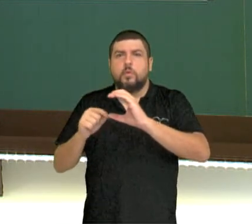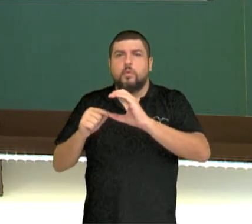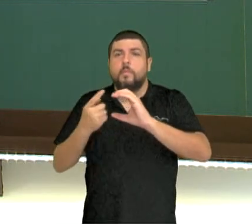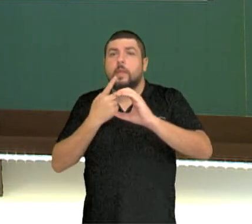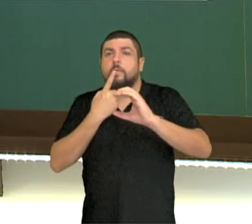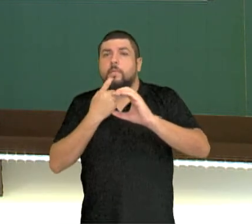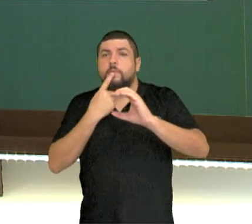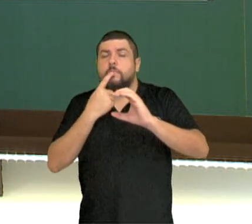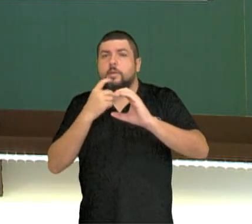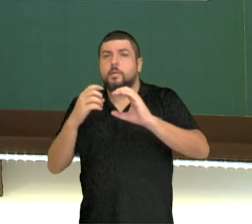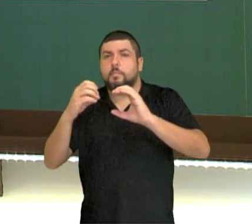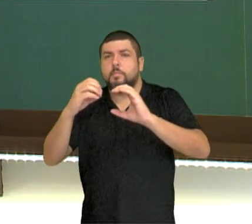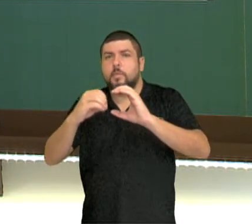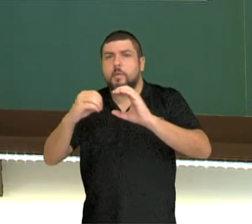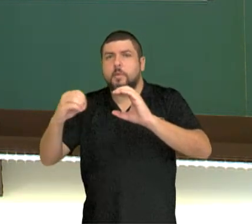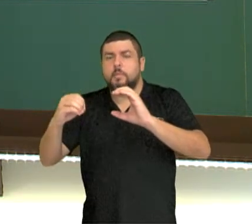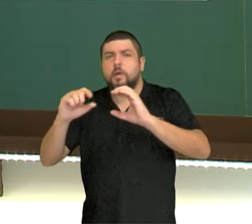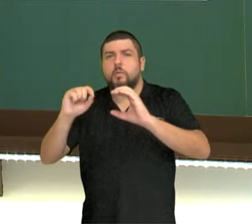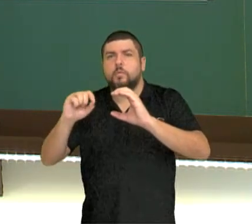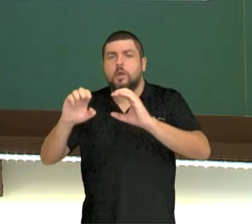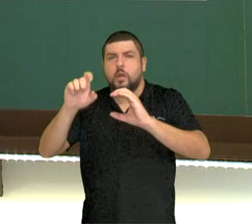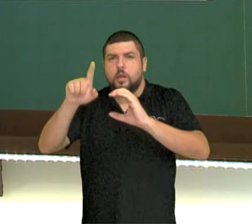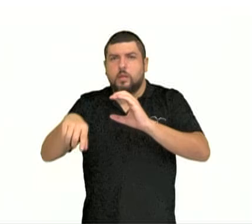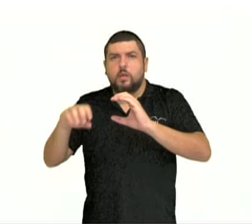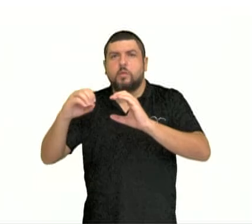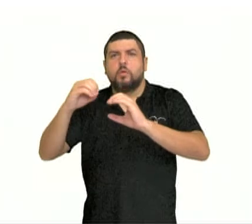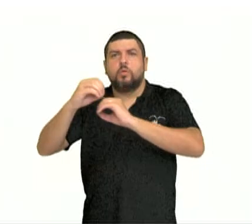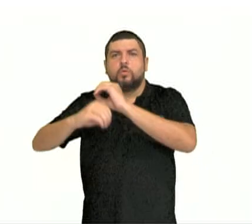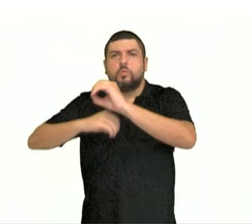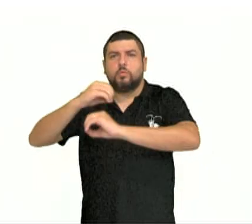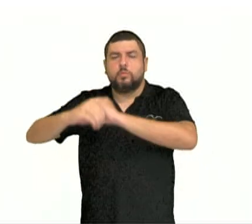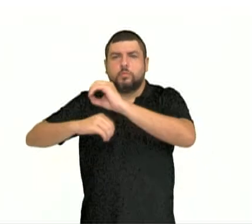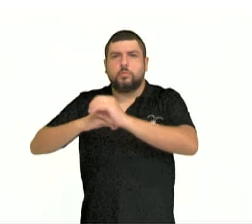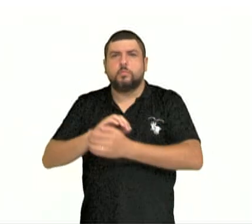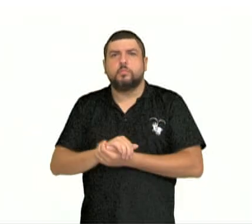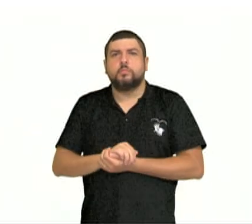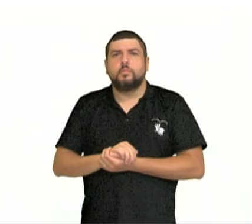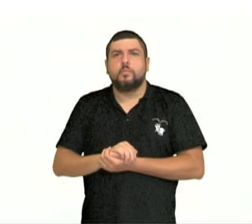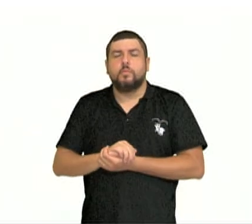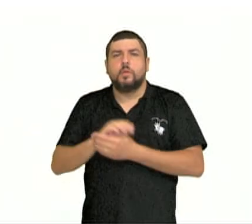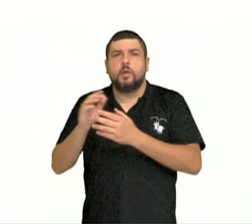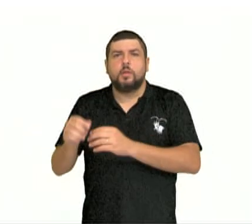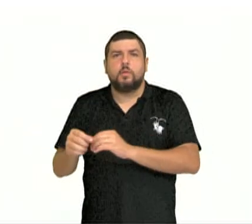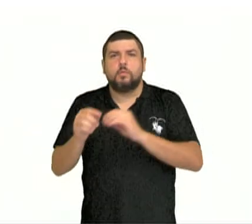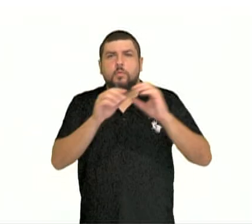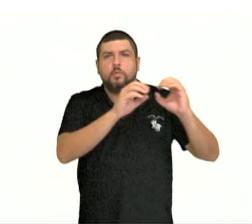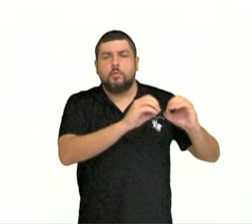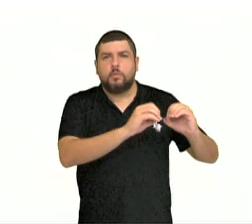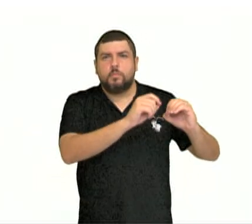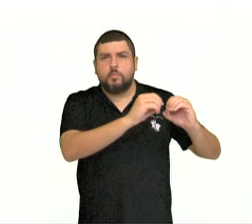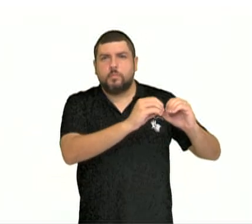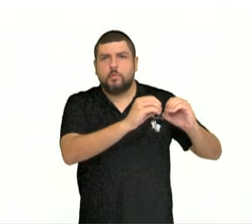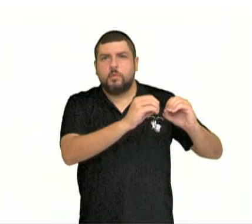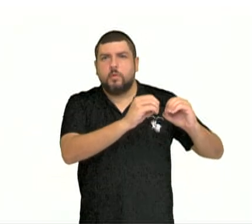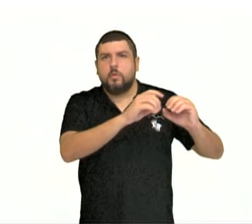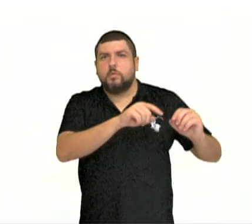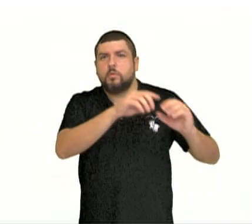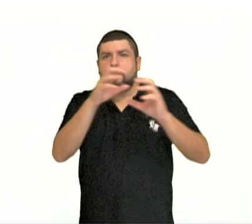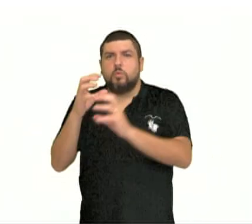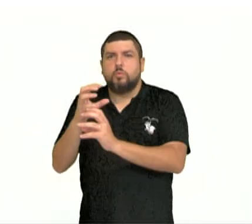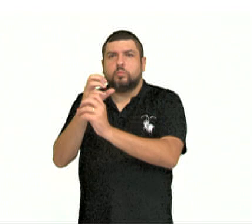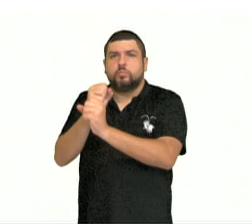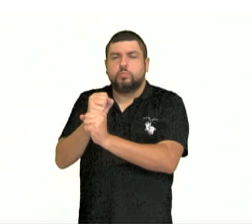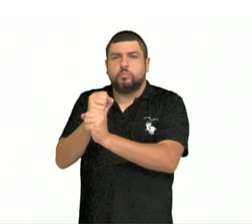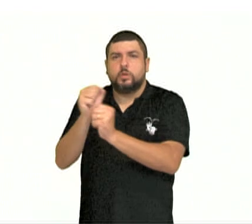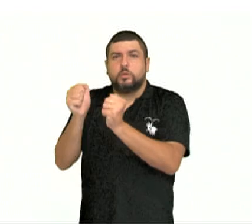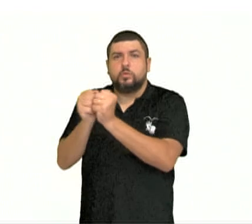estão representando quem? Os dois átomos de oxigênio, do lado do reagente e do lado do produto, ou seja,